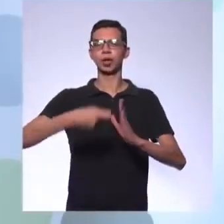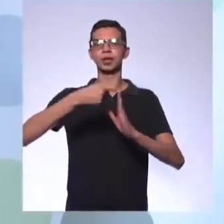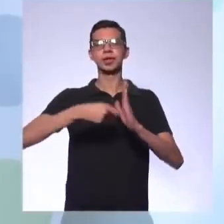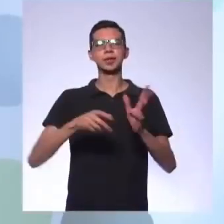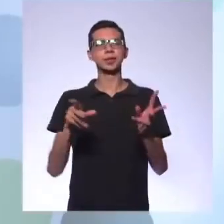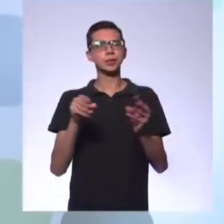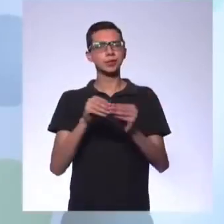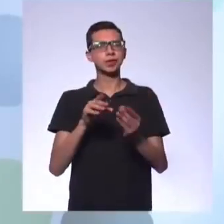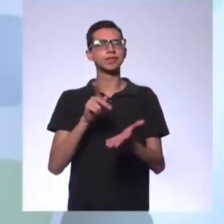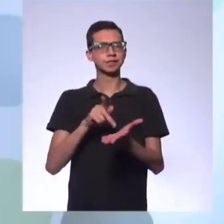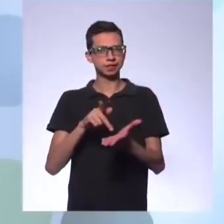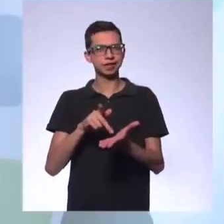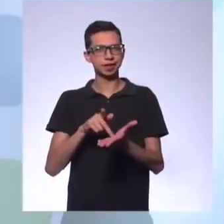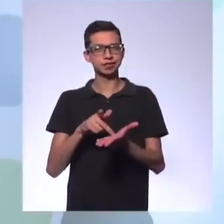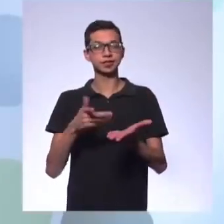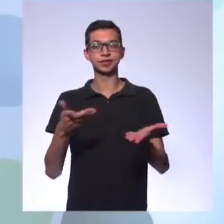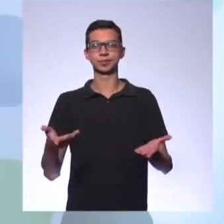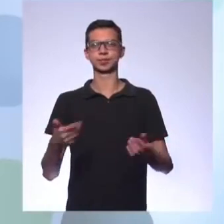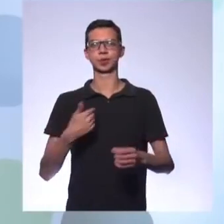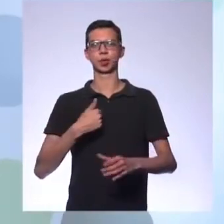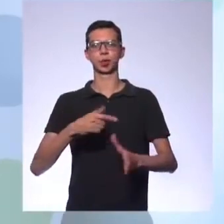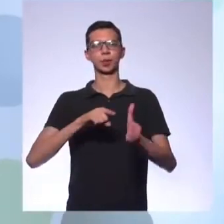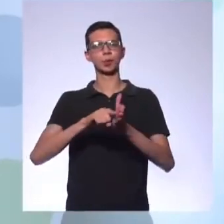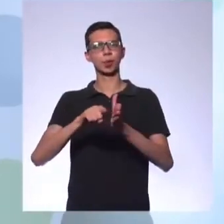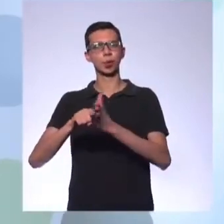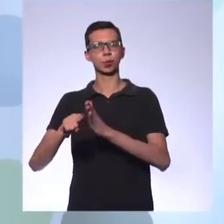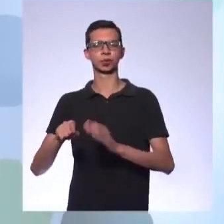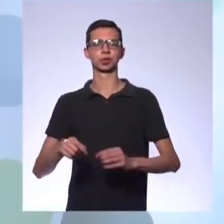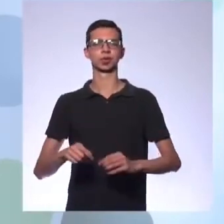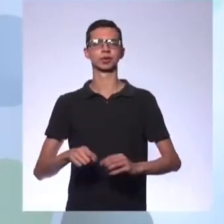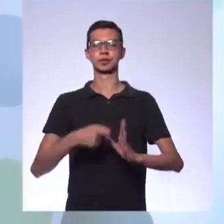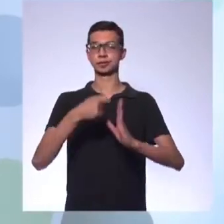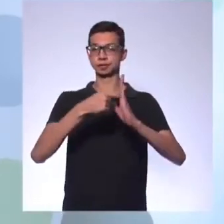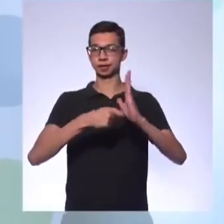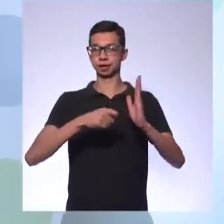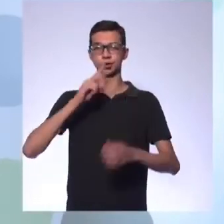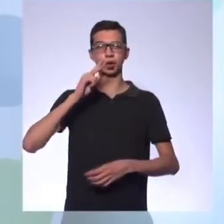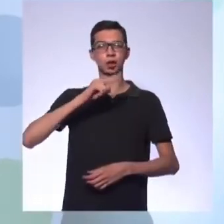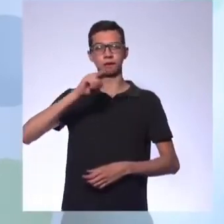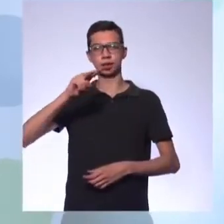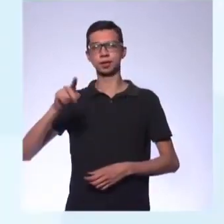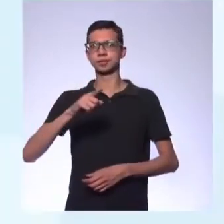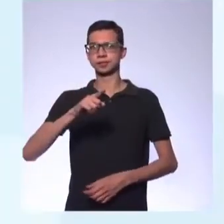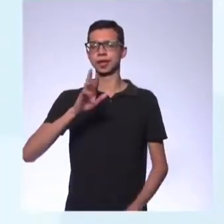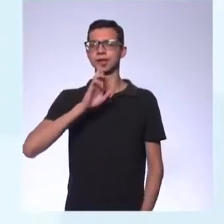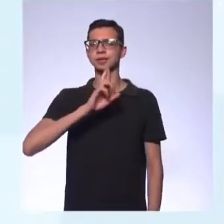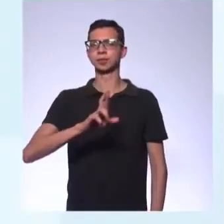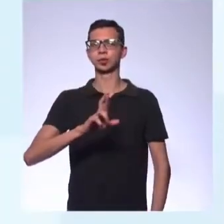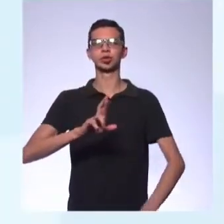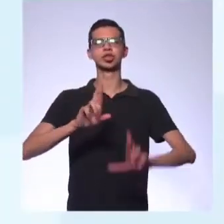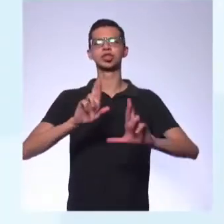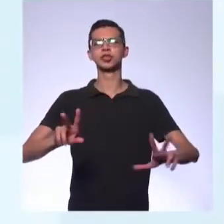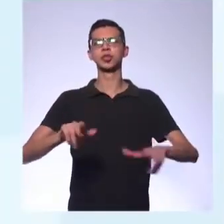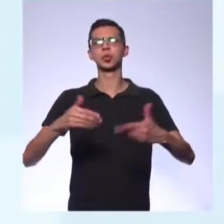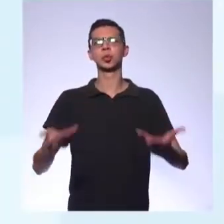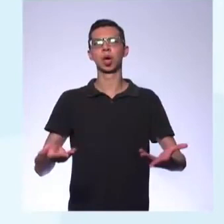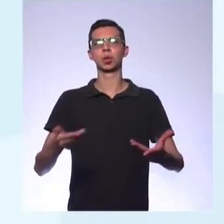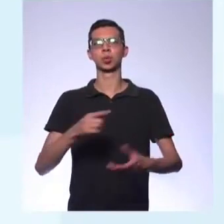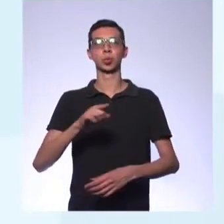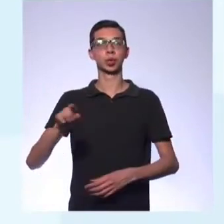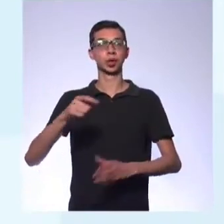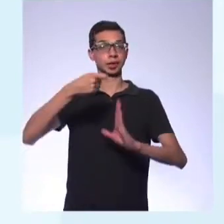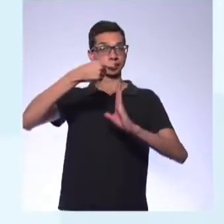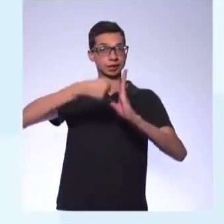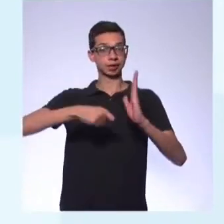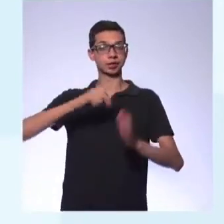O texto bom é isso. Então eu pergunto para vocês, de acordo com o texto, de acordo com o rap, responda. Qual a diferença entre ler um texto